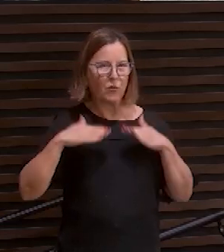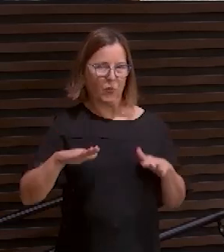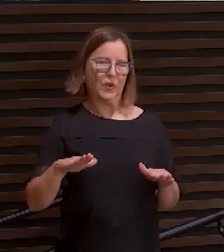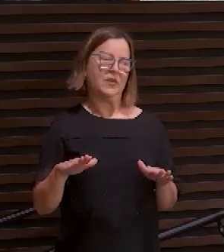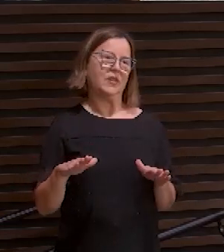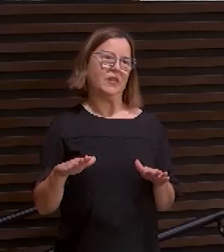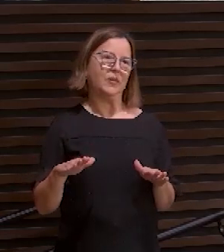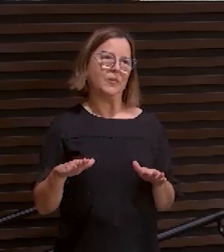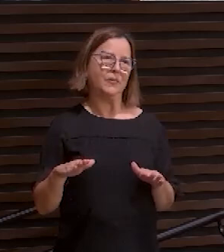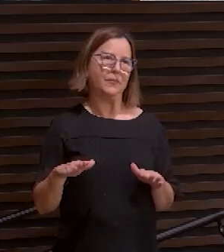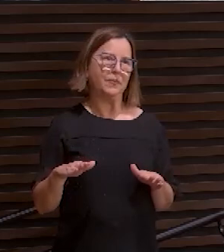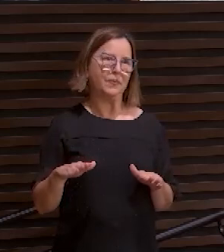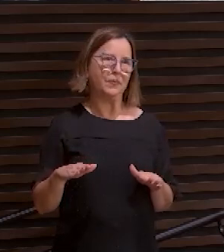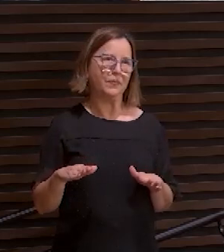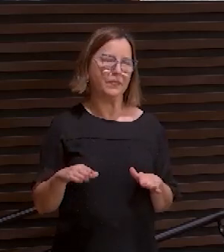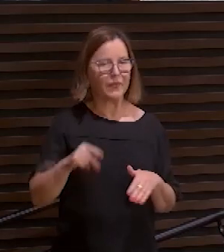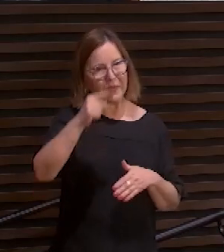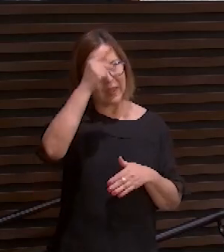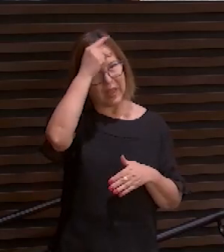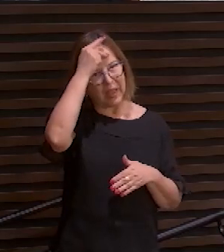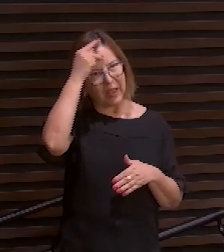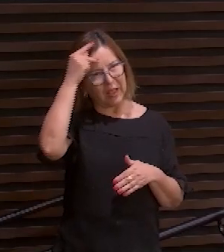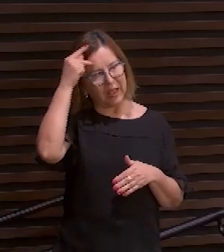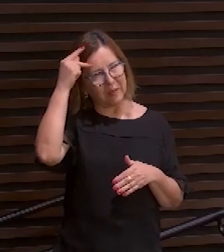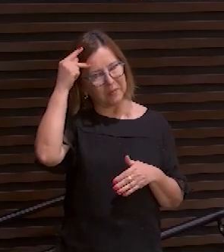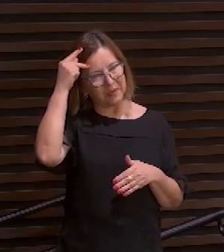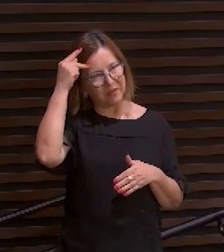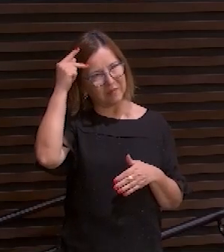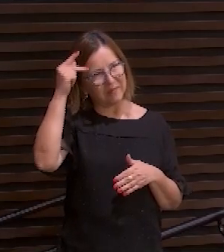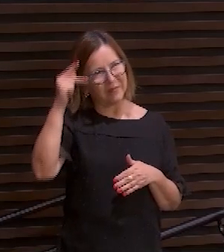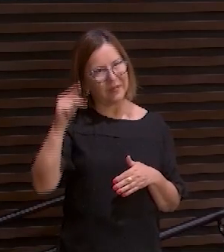psíquico, o homem que é da psique,